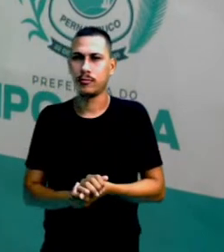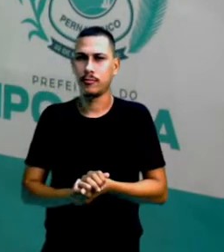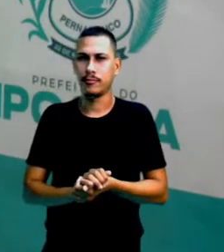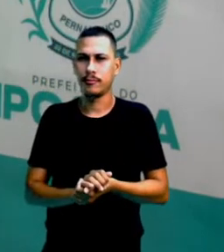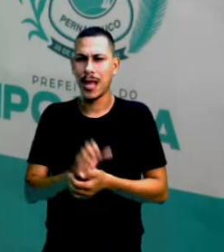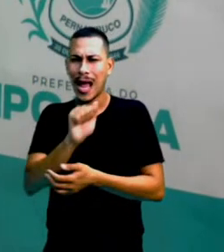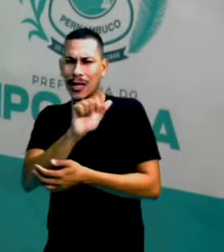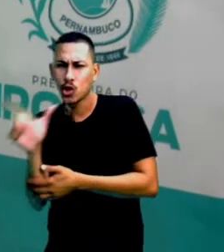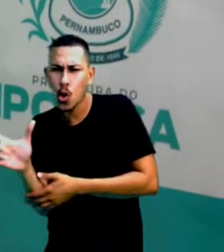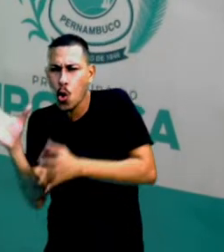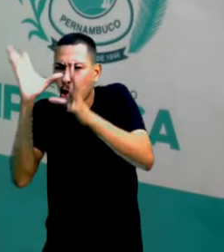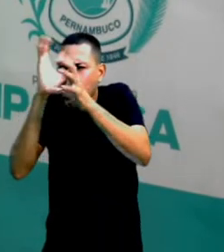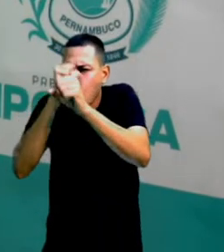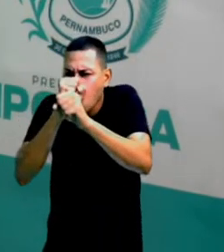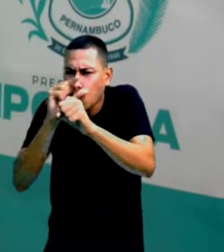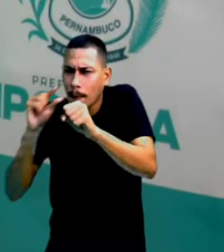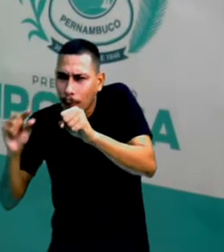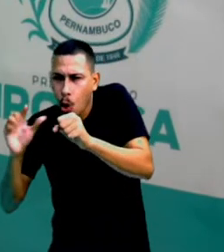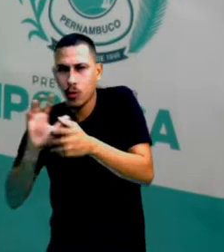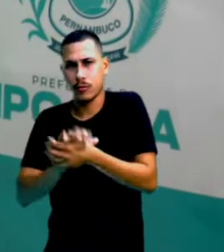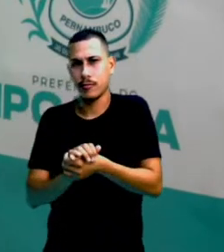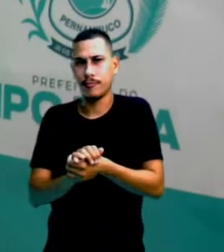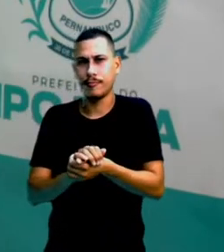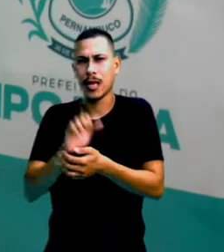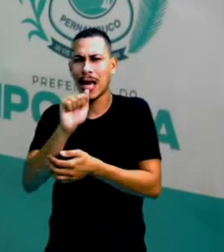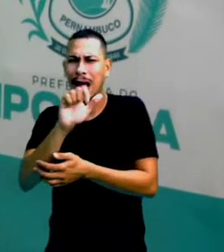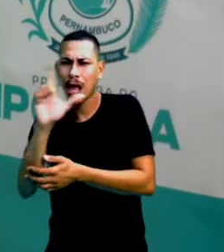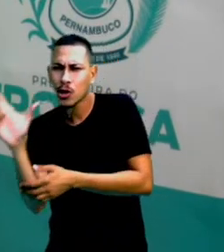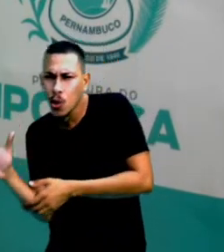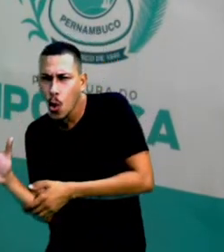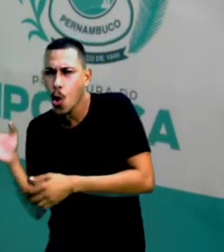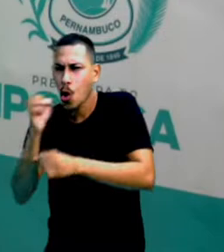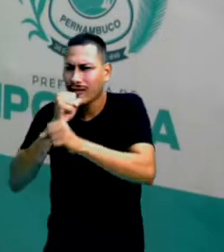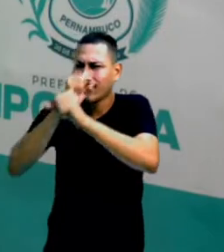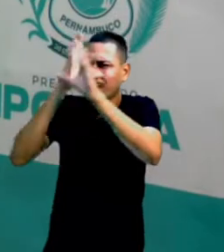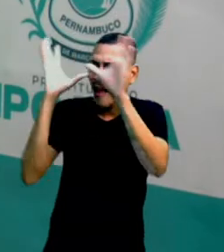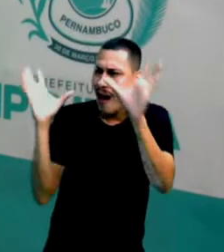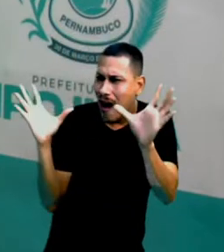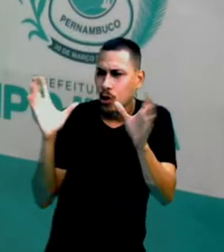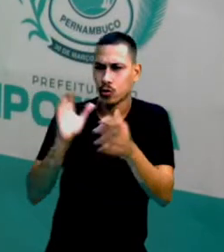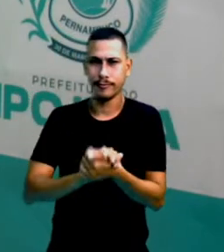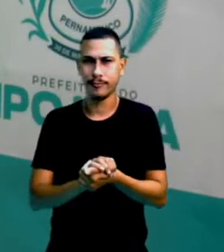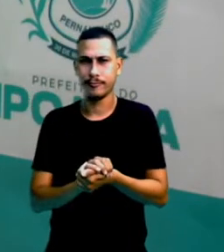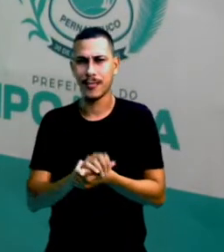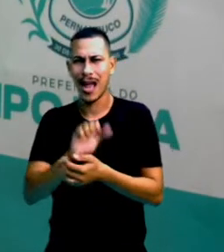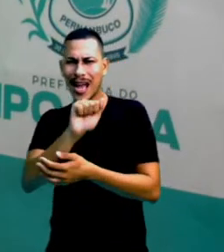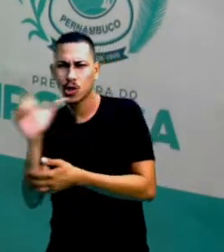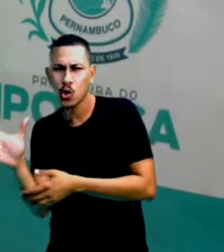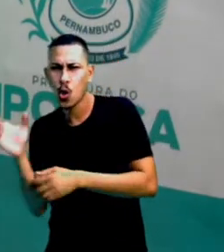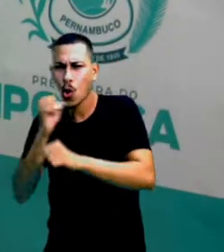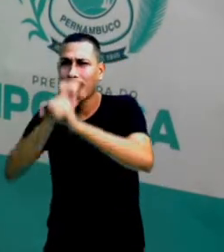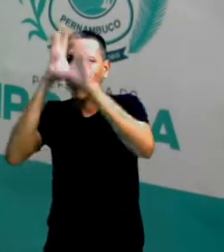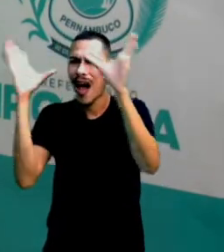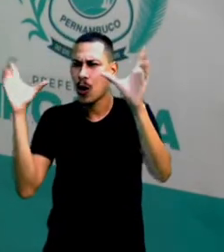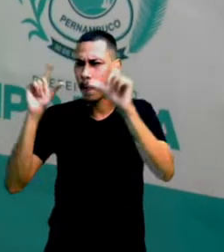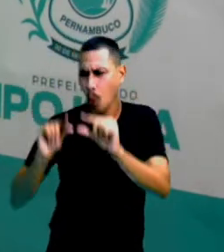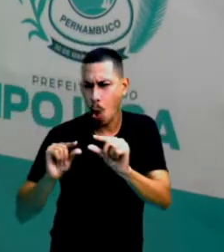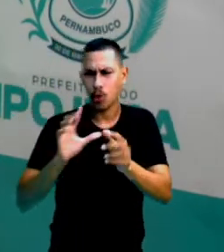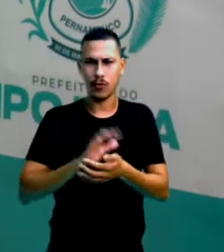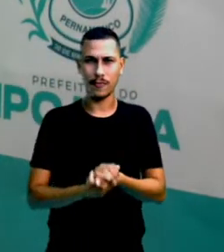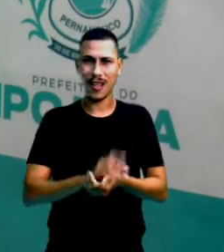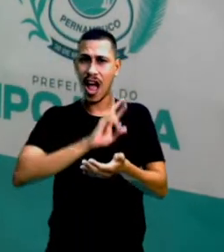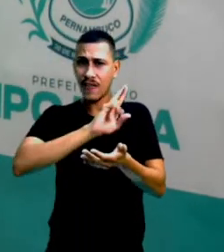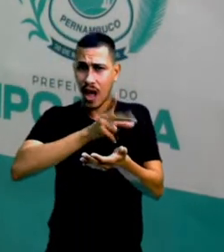escuro, um pouco menos, até chegar no azul. Aí tem mais claro, mais claro, mais claro. E você vai